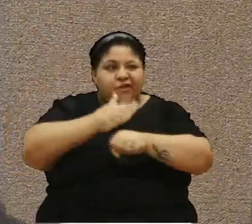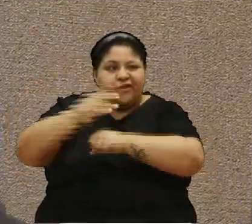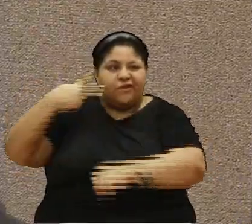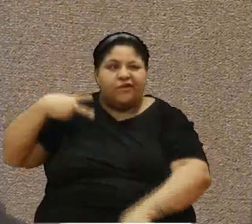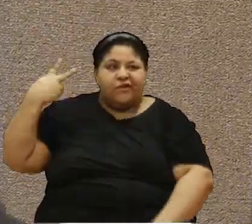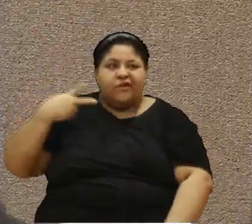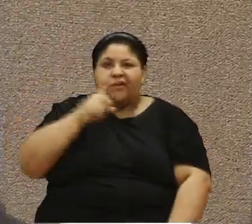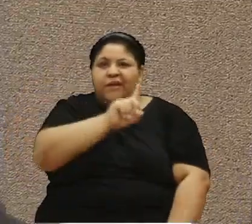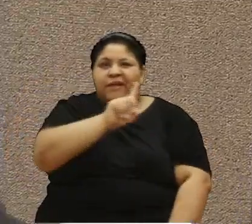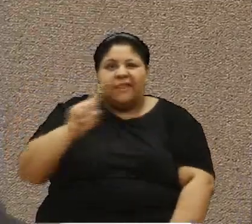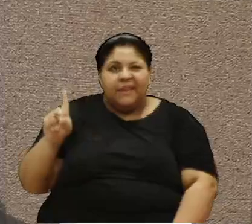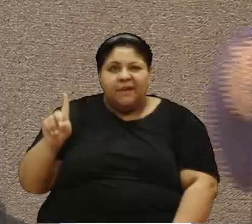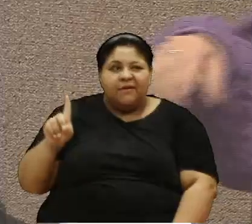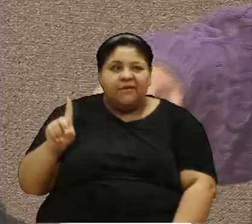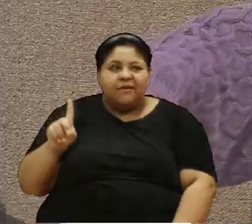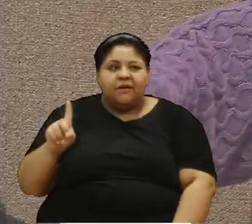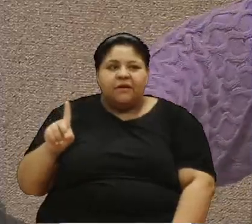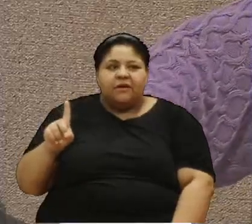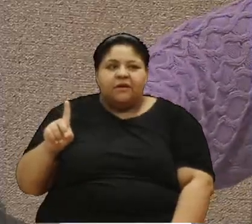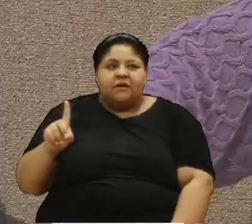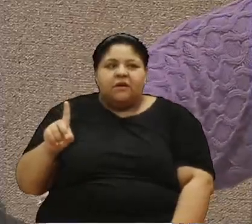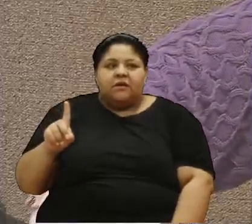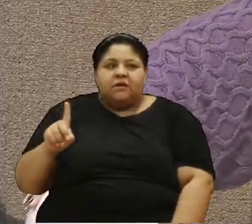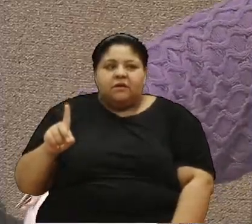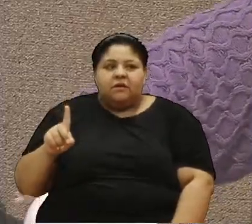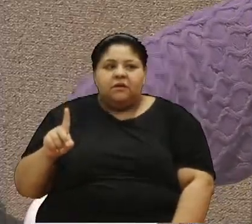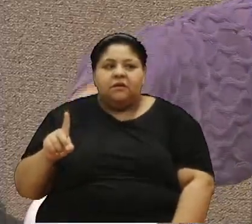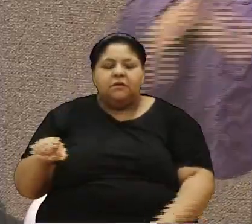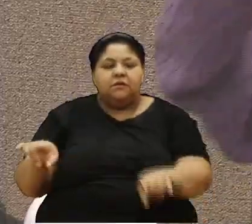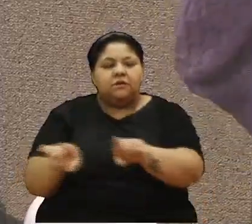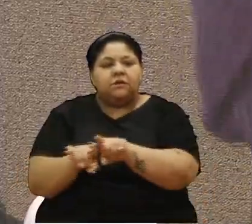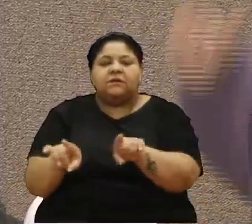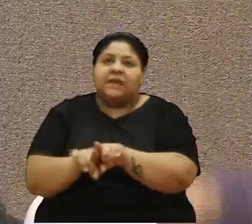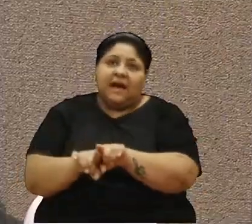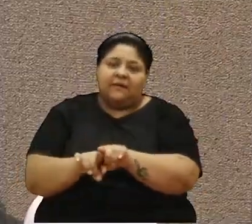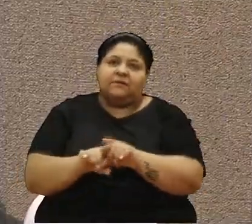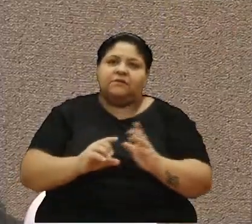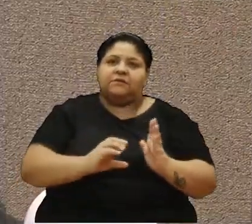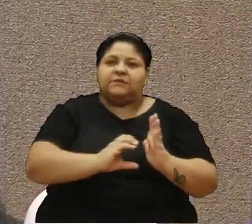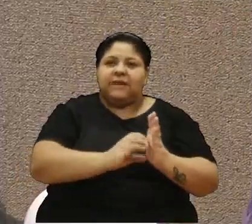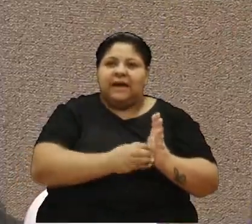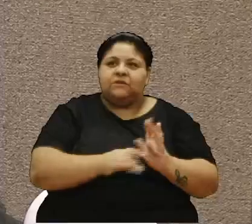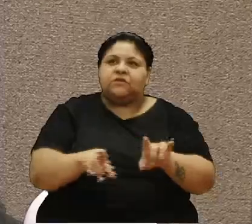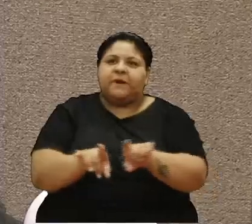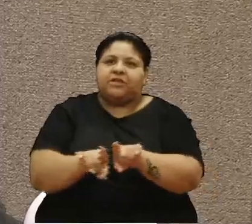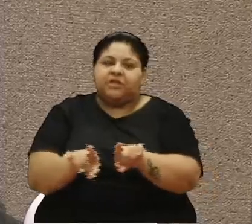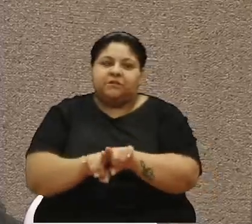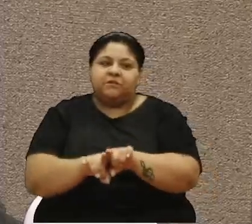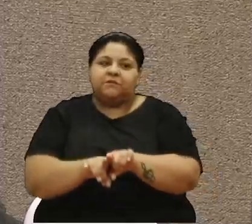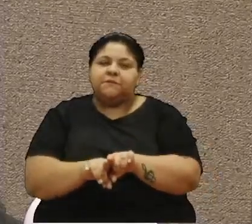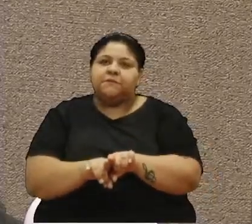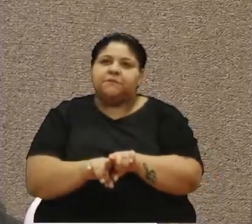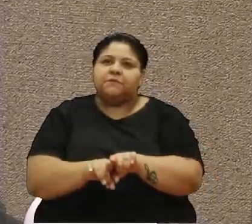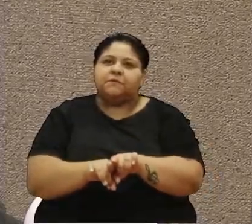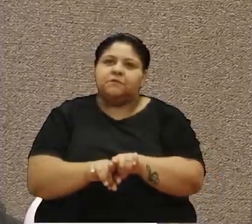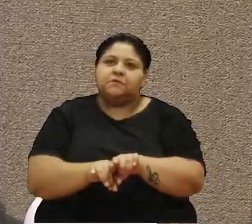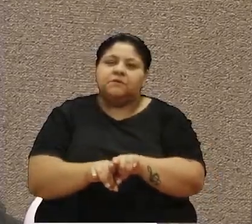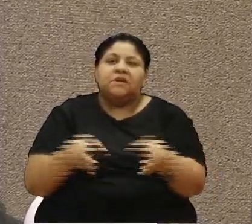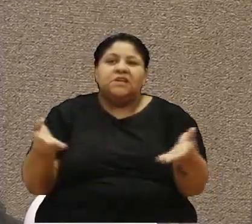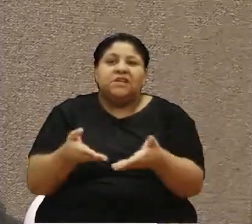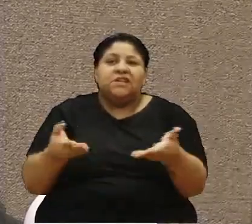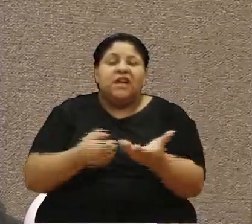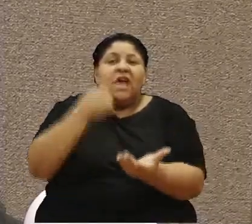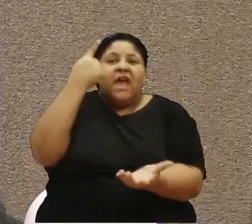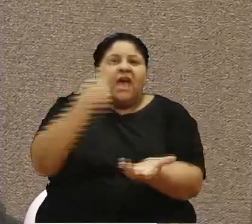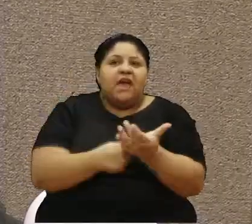não foi muito intensa nesse dia. Eu, inclusive, foi um anúncio muito perto, assim, e eu acabei, já tinha agendas,